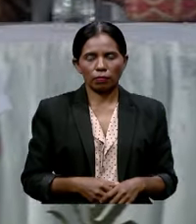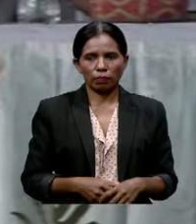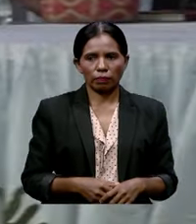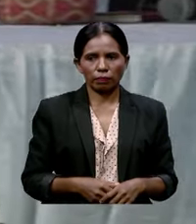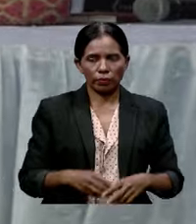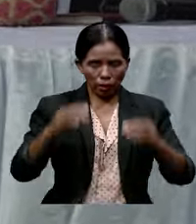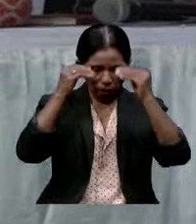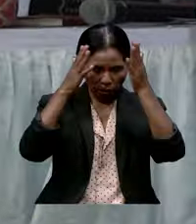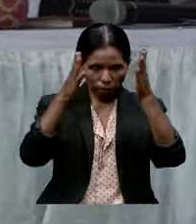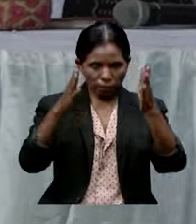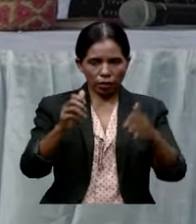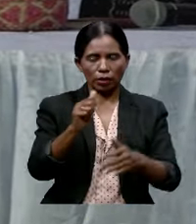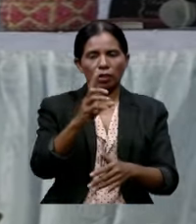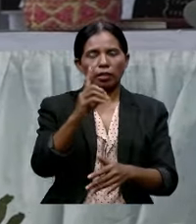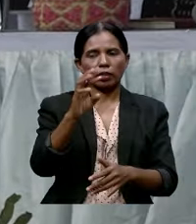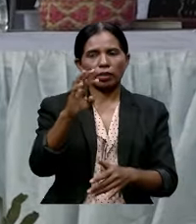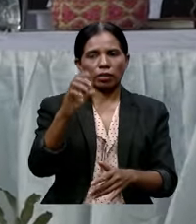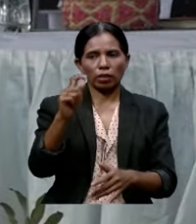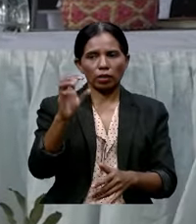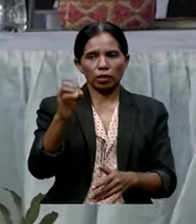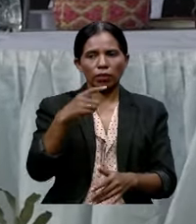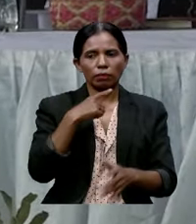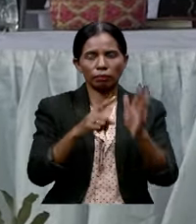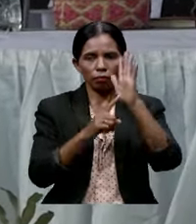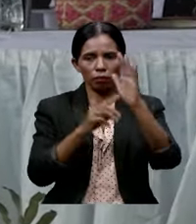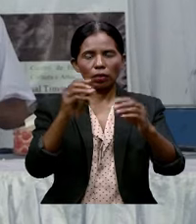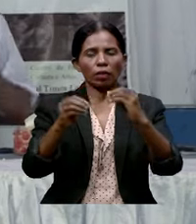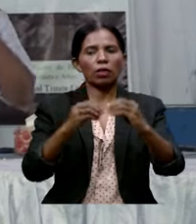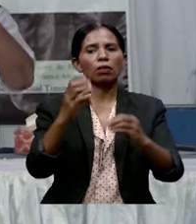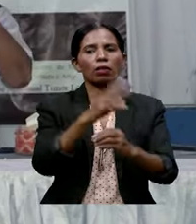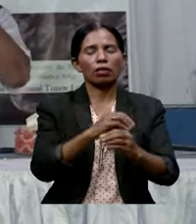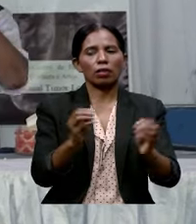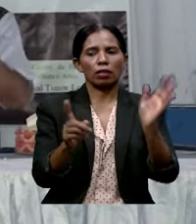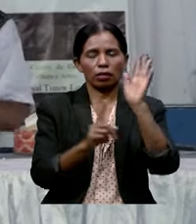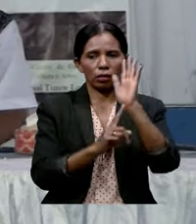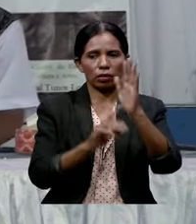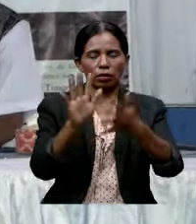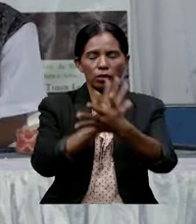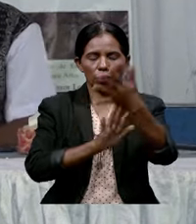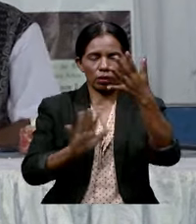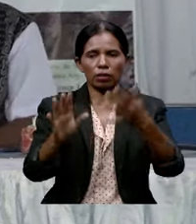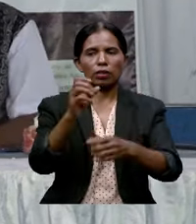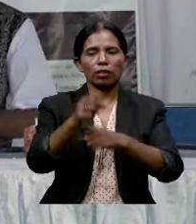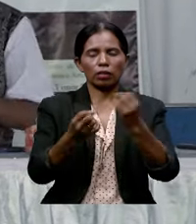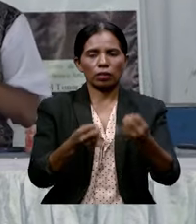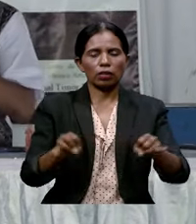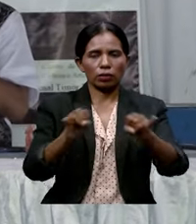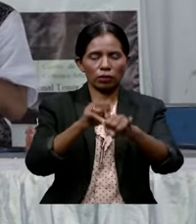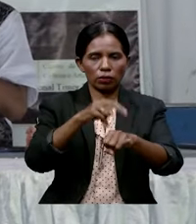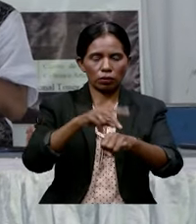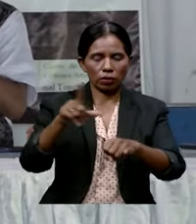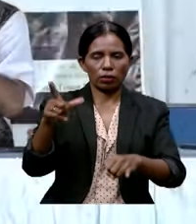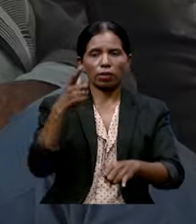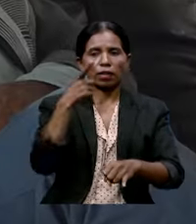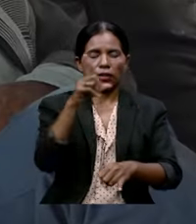Profesor Adérito José Guterres Correa, atau questão né, bem hira sai orador e a celebração aniversário Instituto Nacional